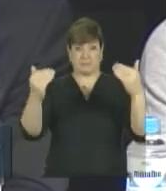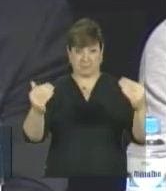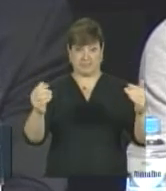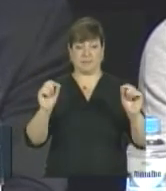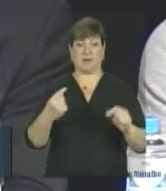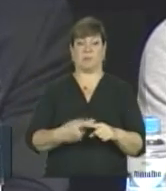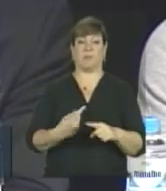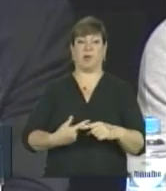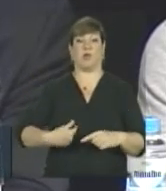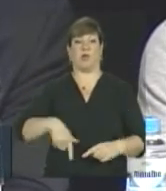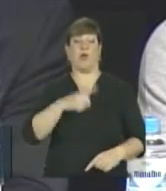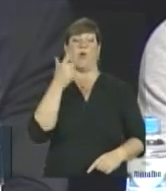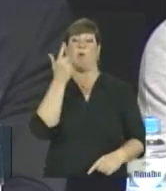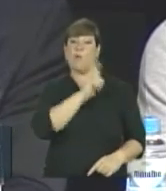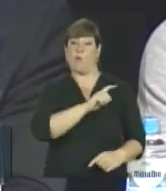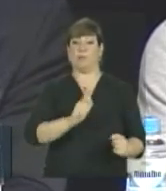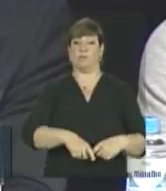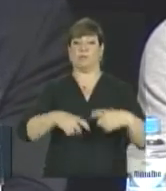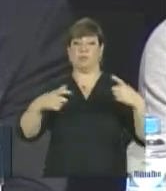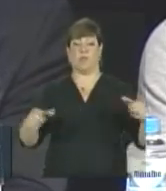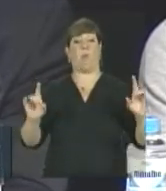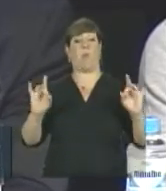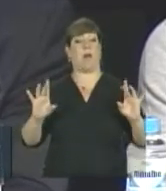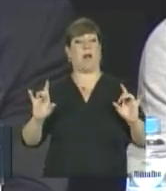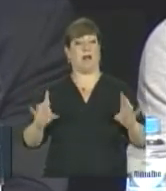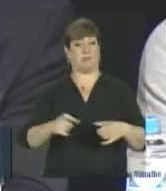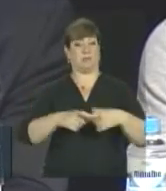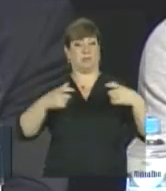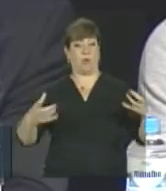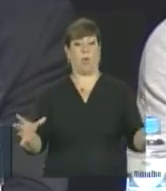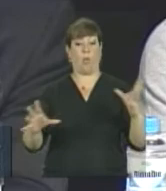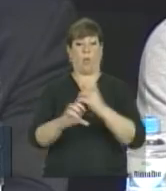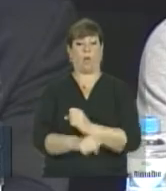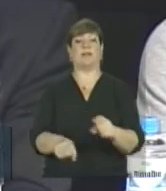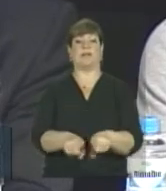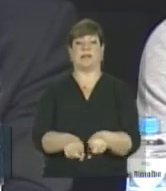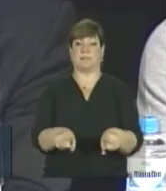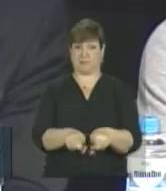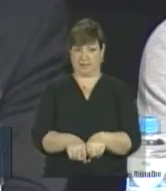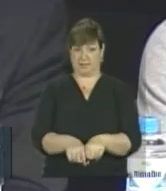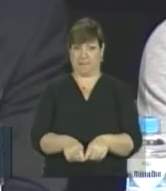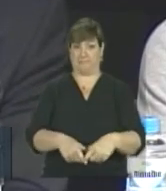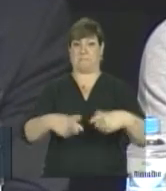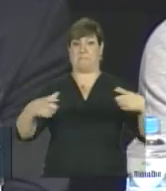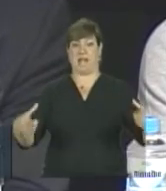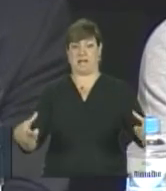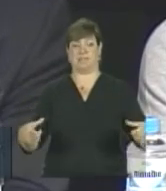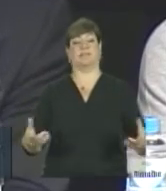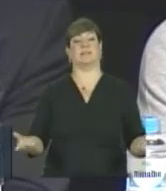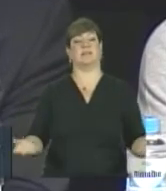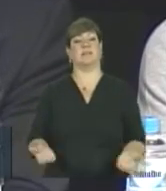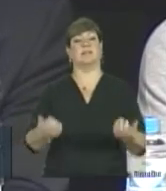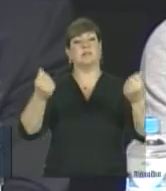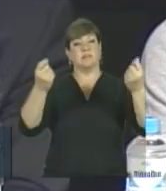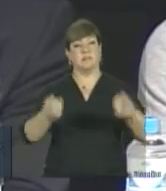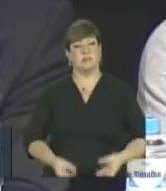porque estamos conseguindo ampliar a qualidade e ampliar a quantidade. Então, esse é um breve balanço aqui das